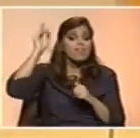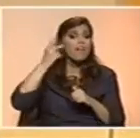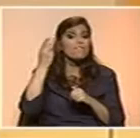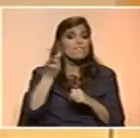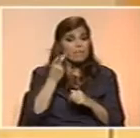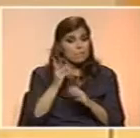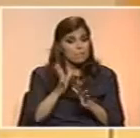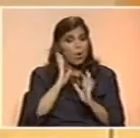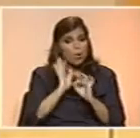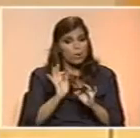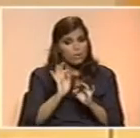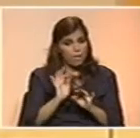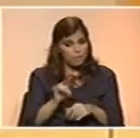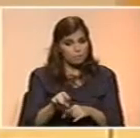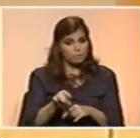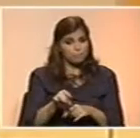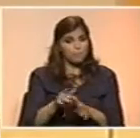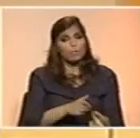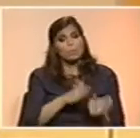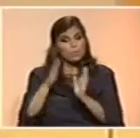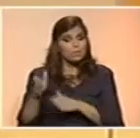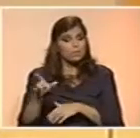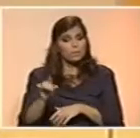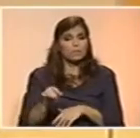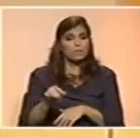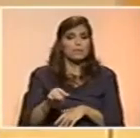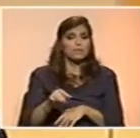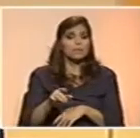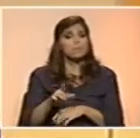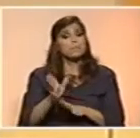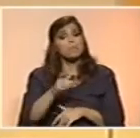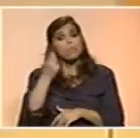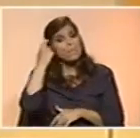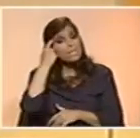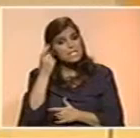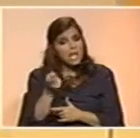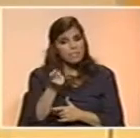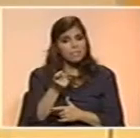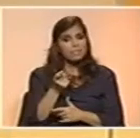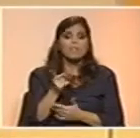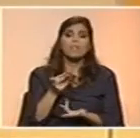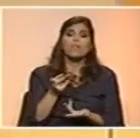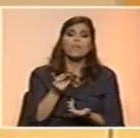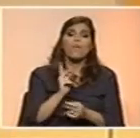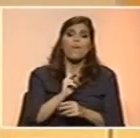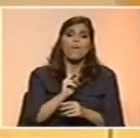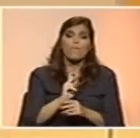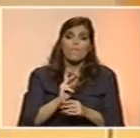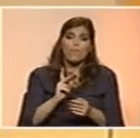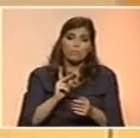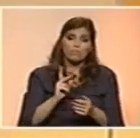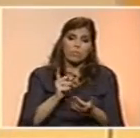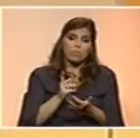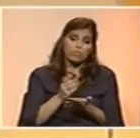fazer alguma consideração sobre eles. Por outro lado, também não devemos ignorar que os vegetais são uma importante